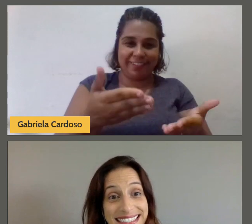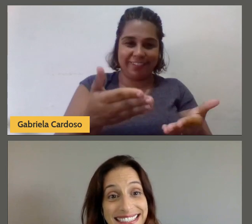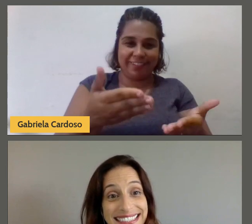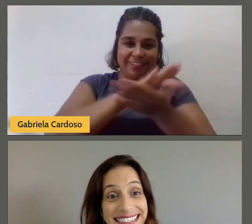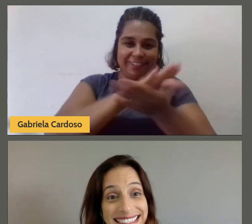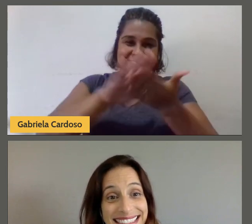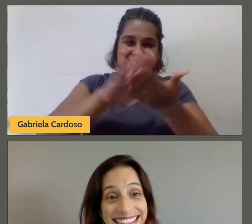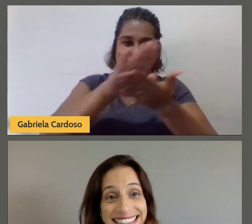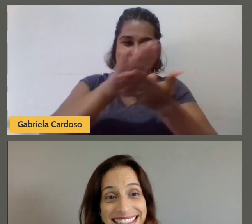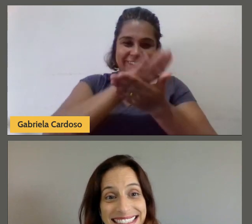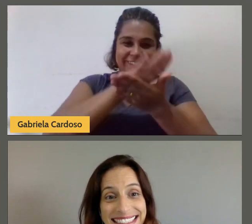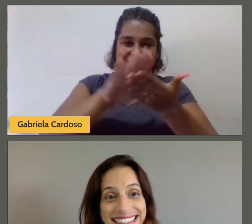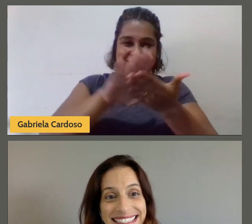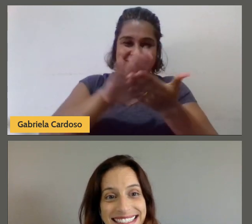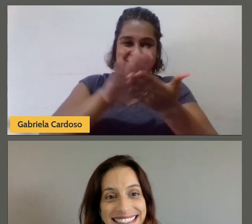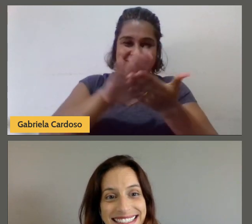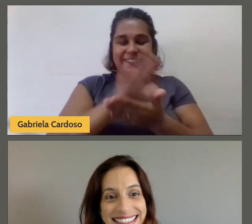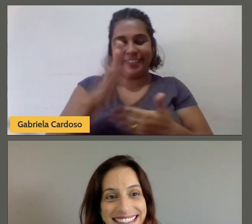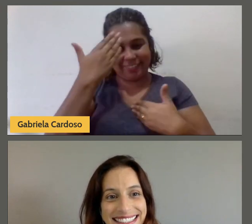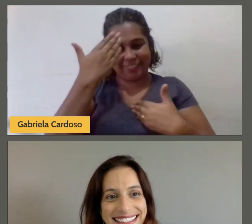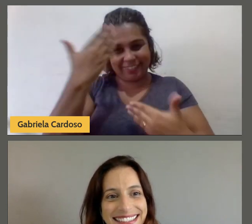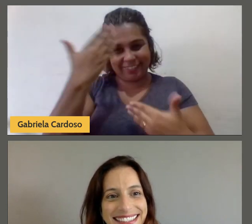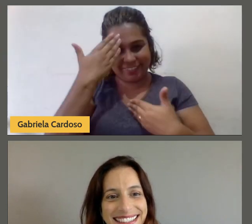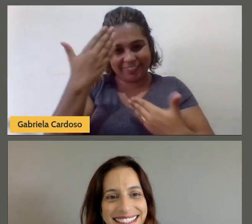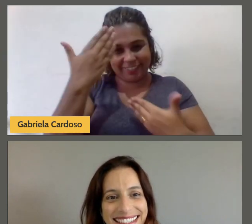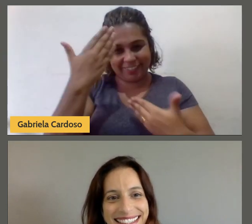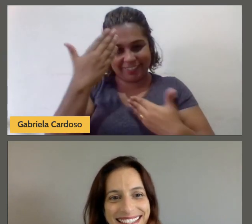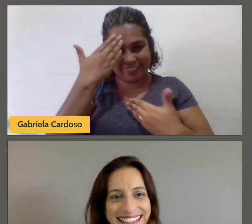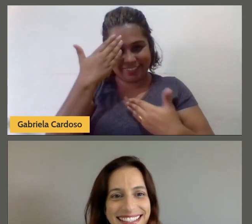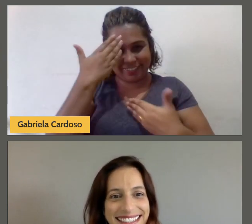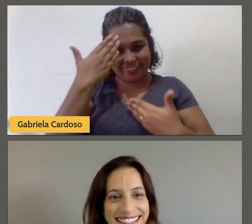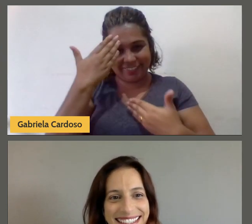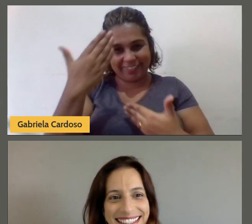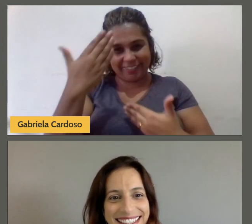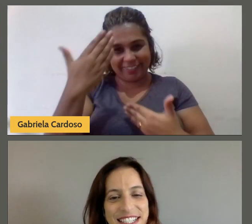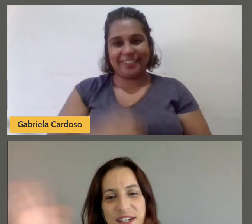próxima. Até, gente. Vou parar de gravar. Fiquem aí, vocês, mulheres. Tchau, gente, que tá